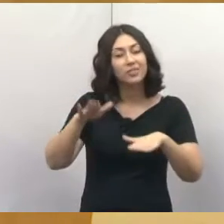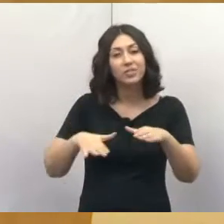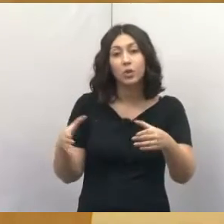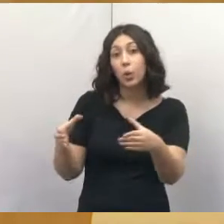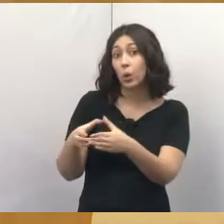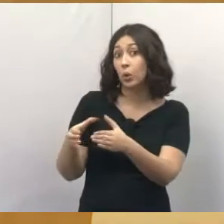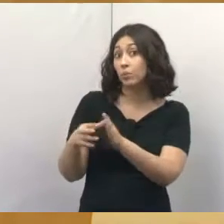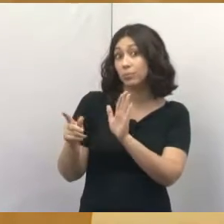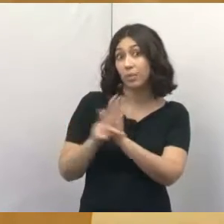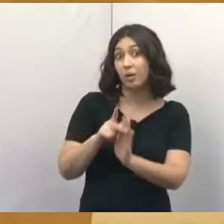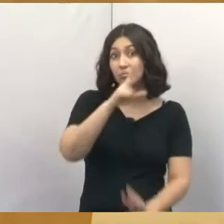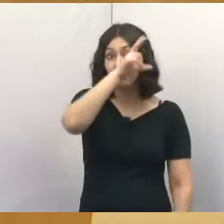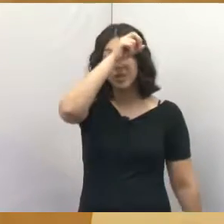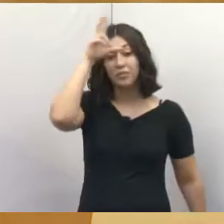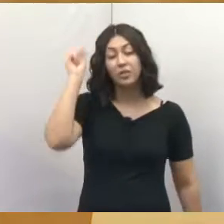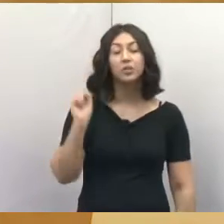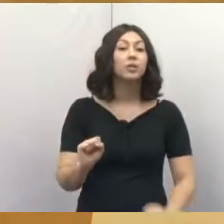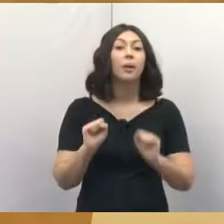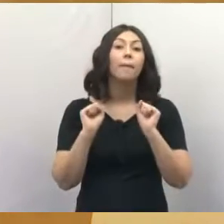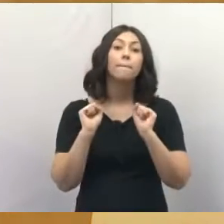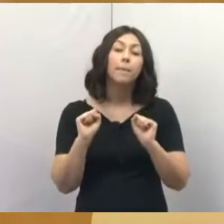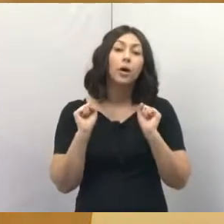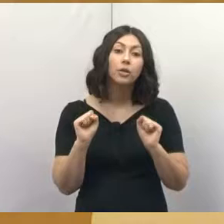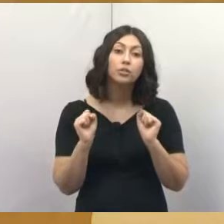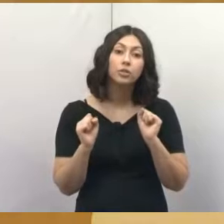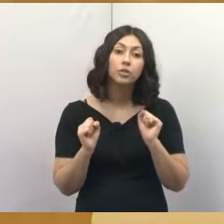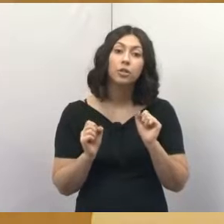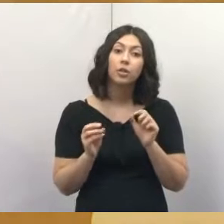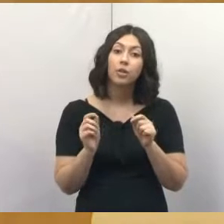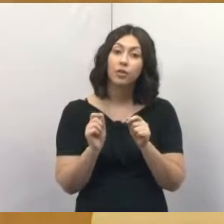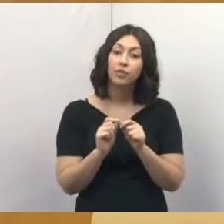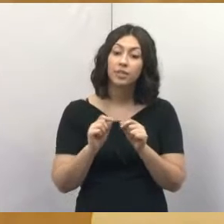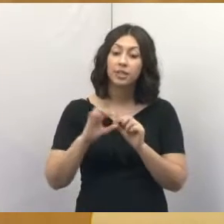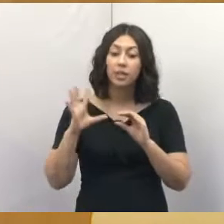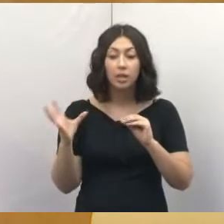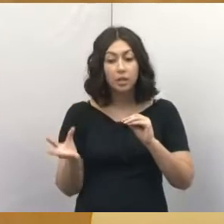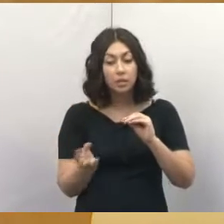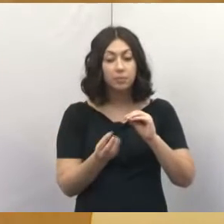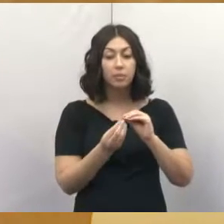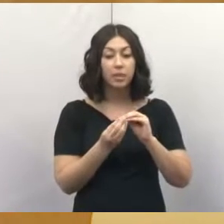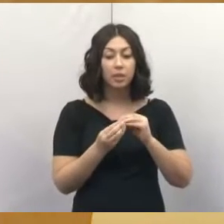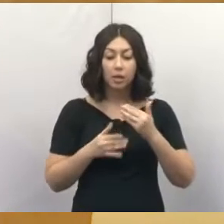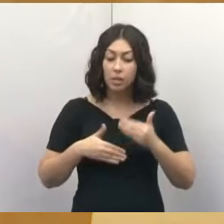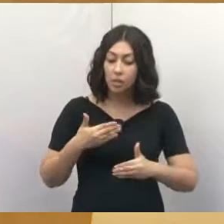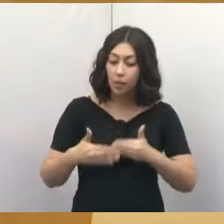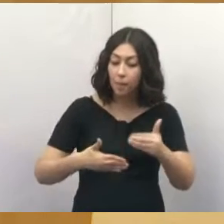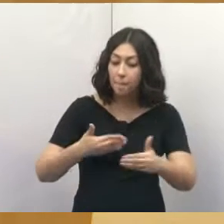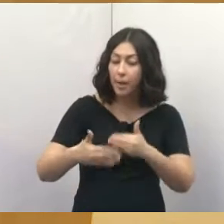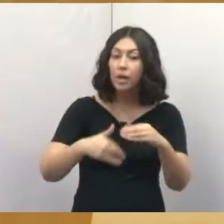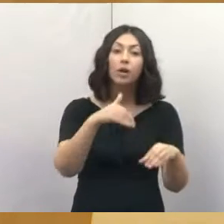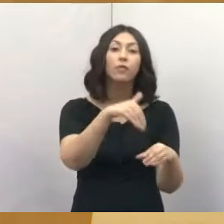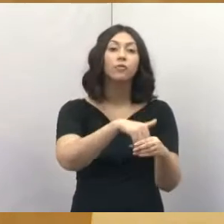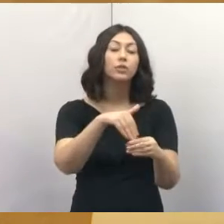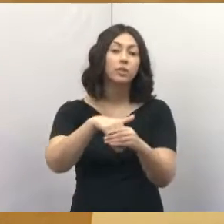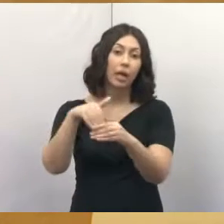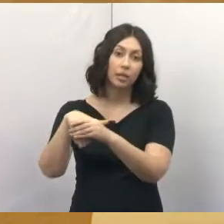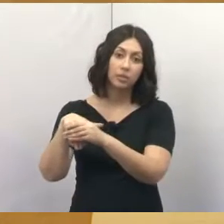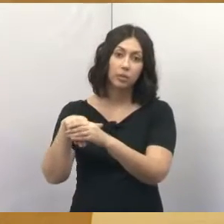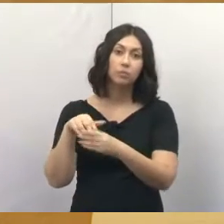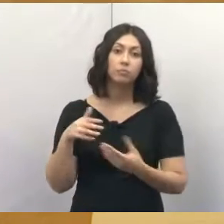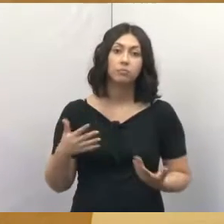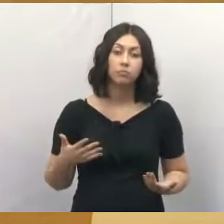do prefeito, é que poderão fazer as suas emendas durante a votação do